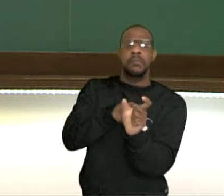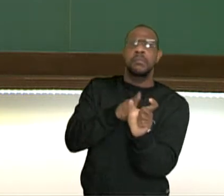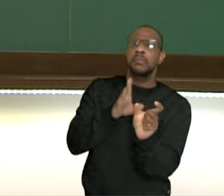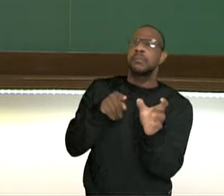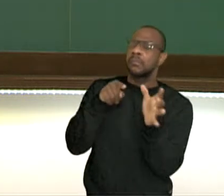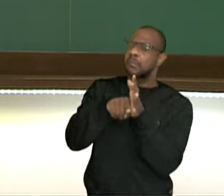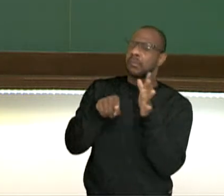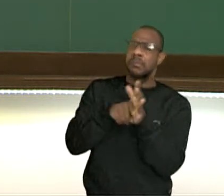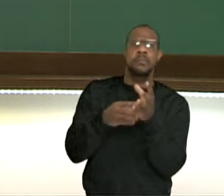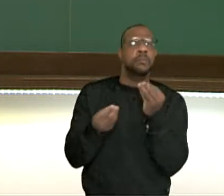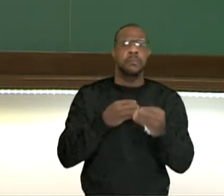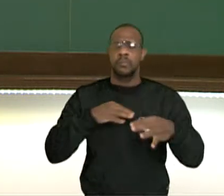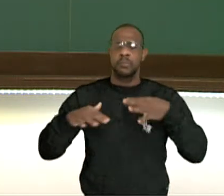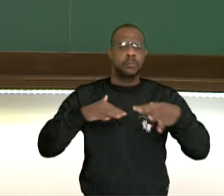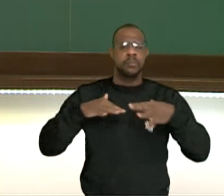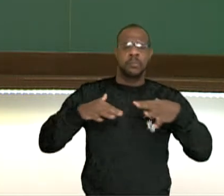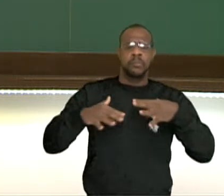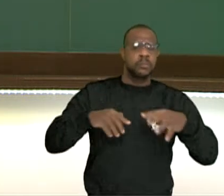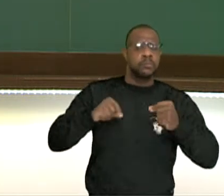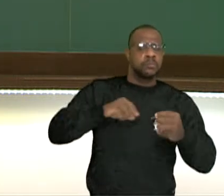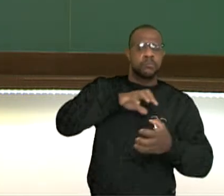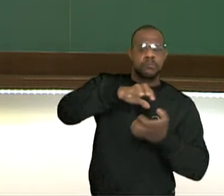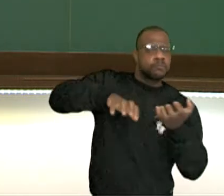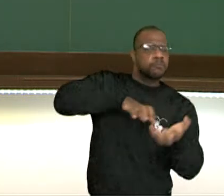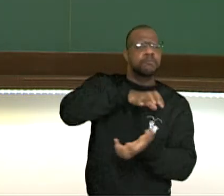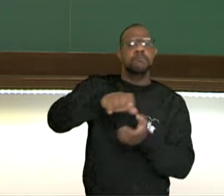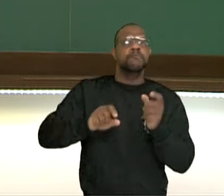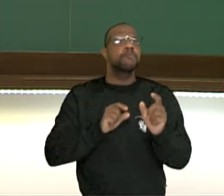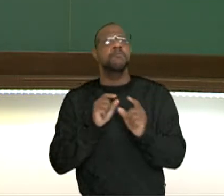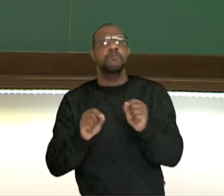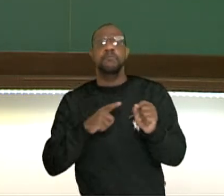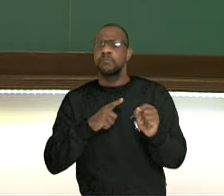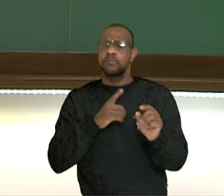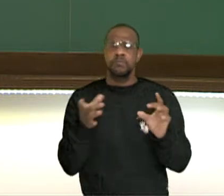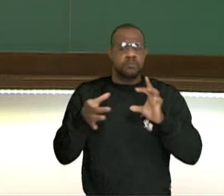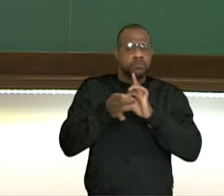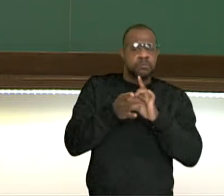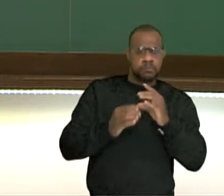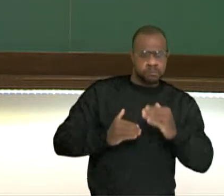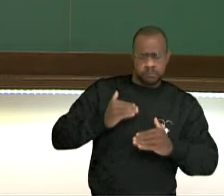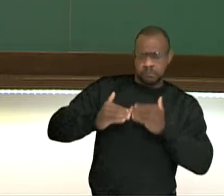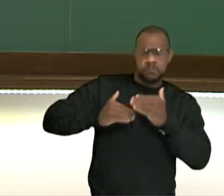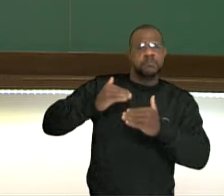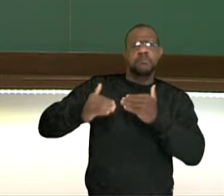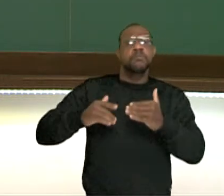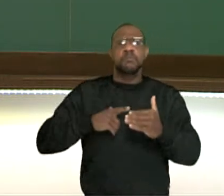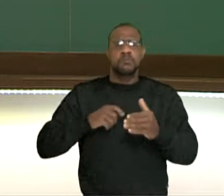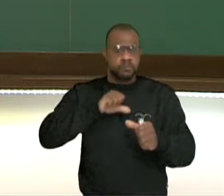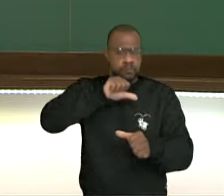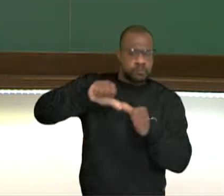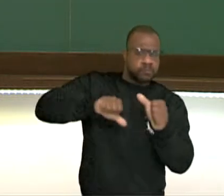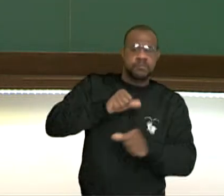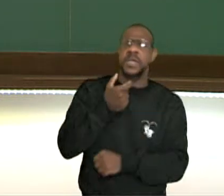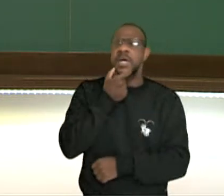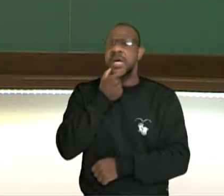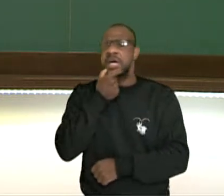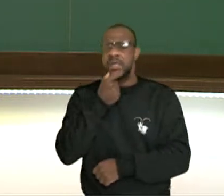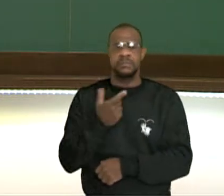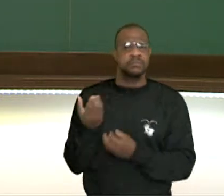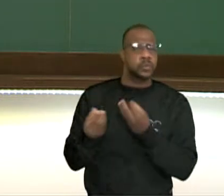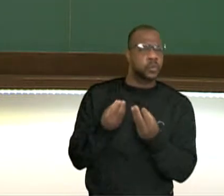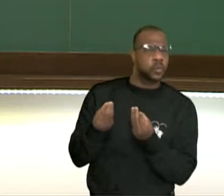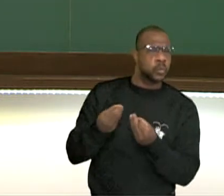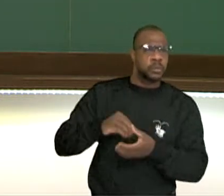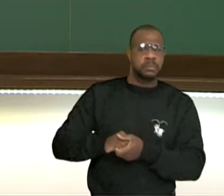portanto, como o movimento da revolução na astronomia tem a ver com o processo revolucionário inglês? Pensando